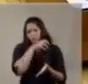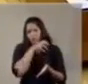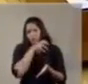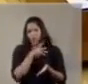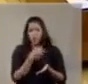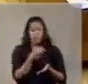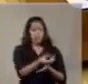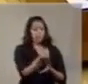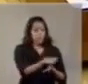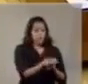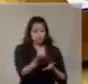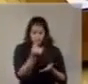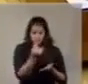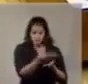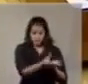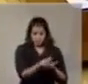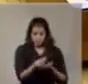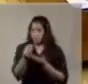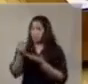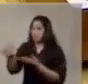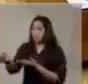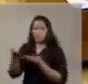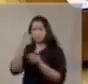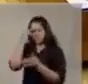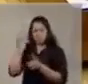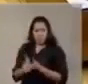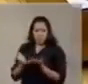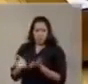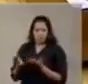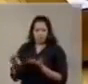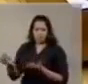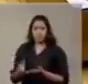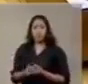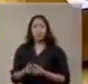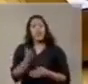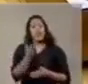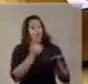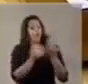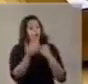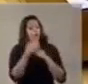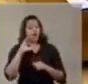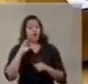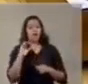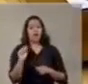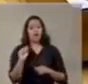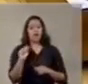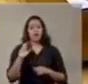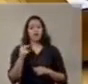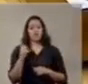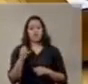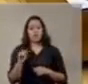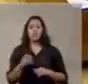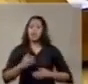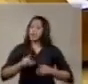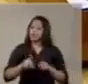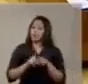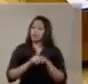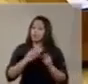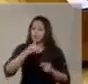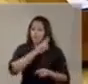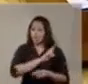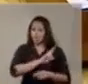pobre. E a alimentação kasher, ou kasher, os muçulmanos têm ritual de